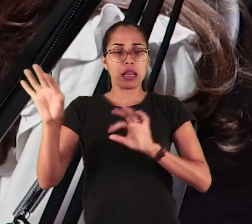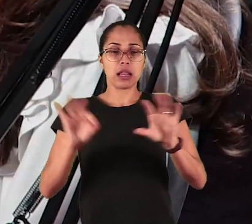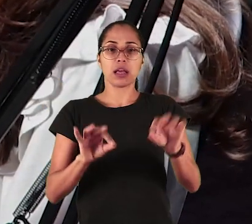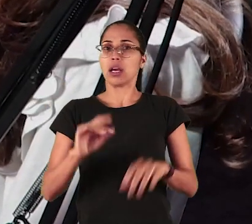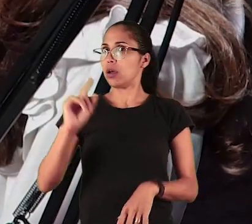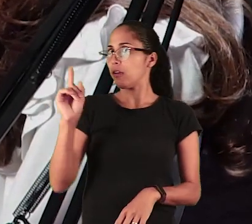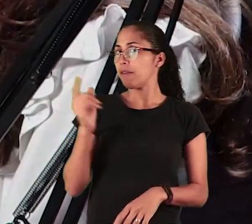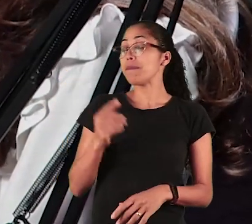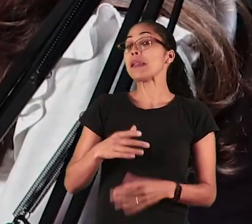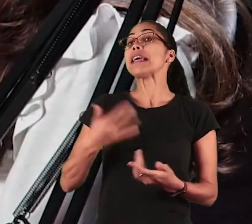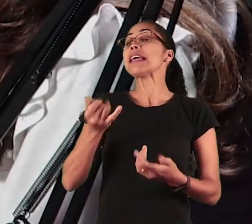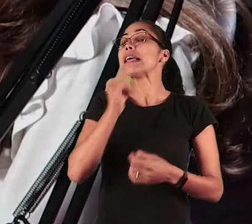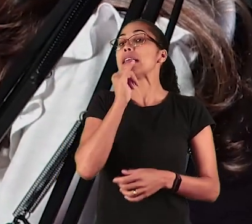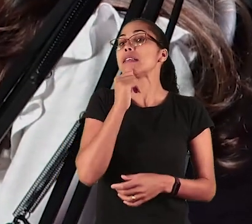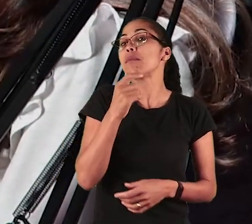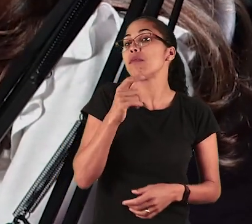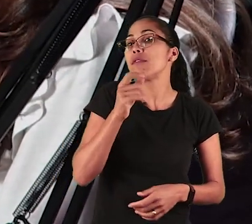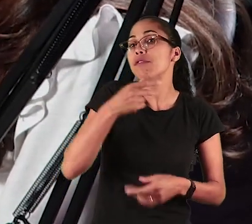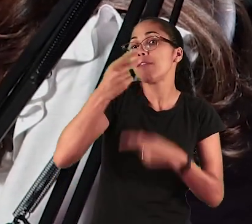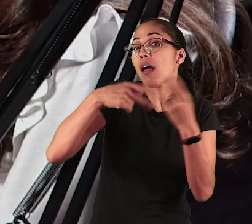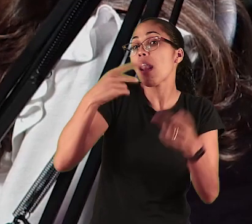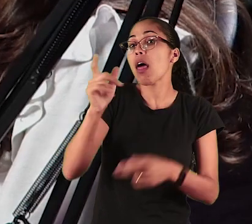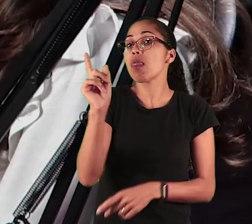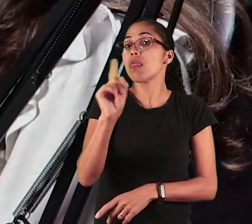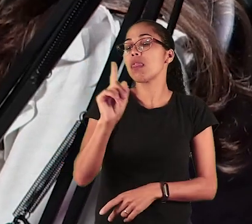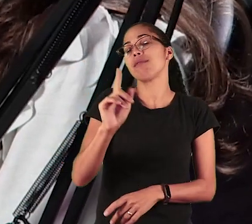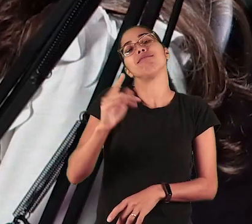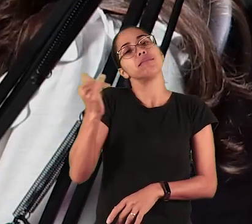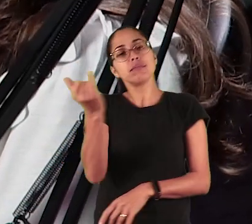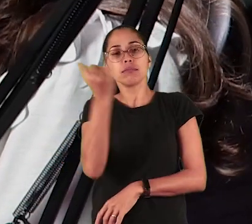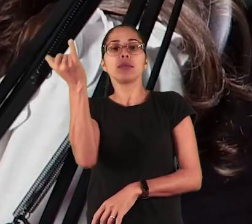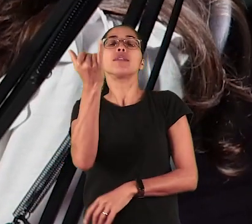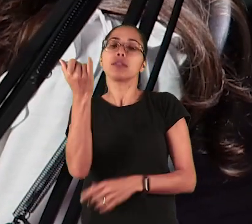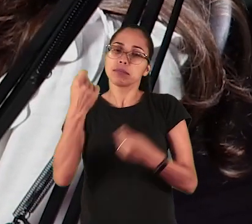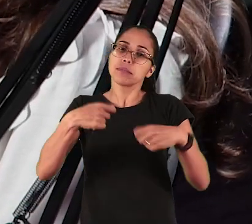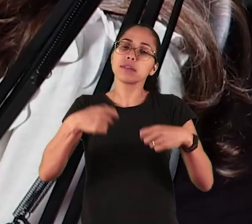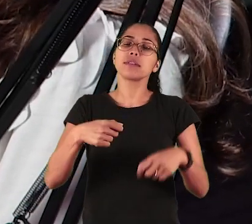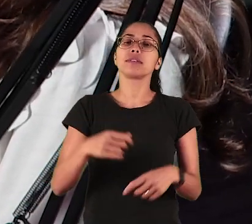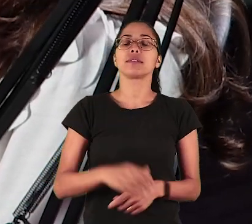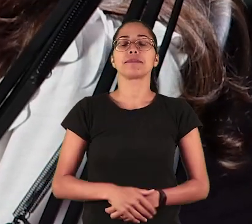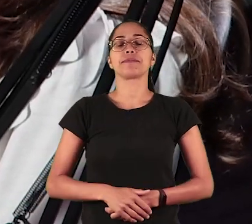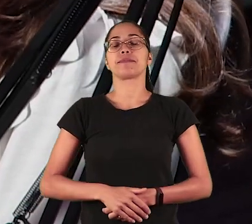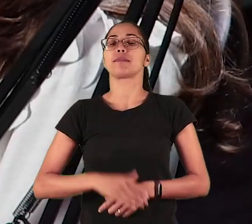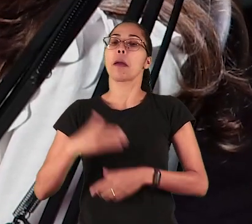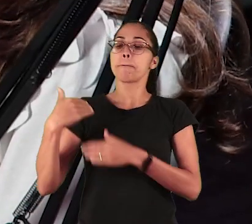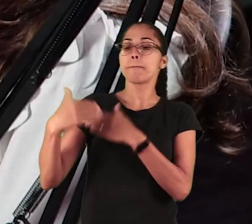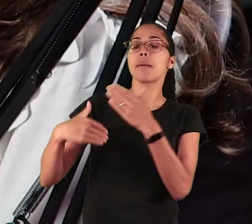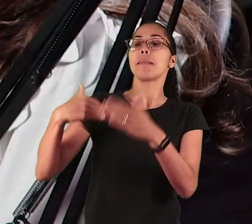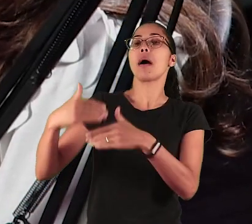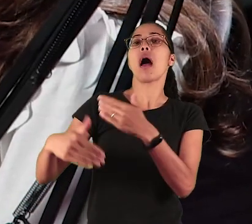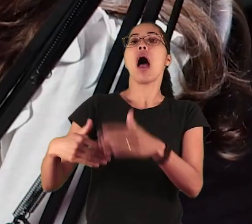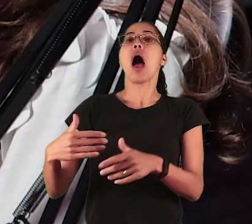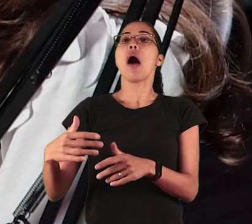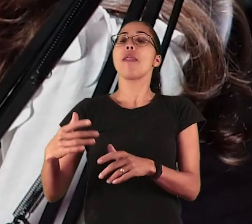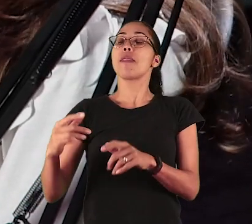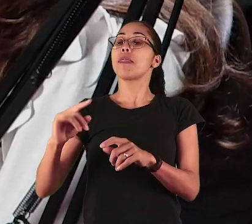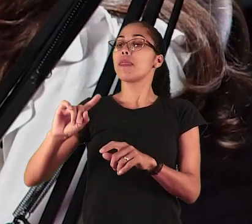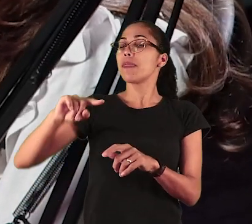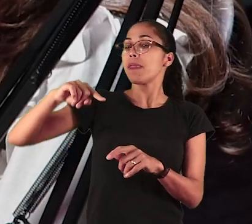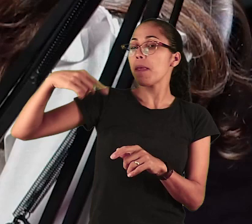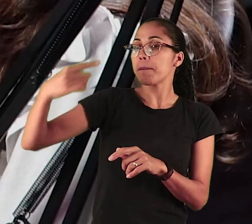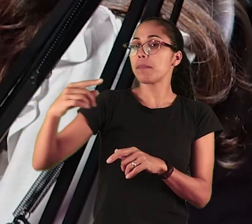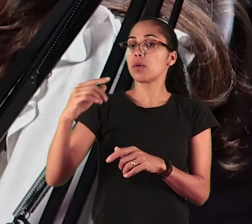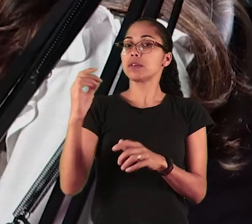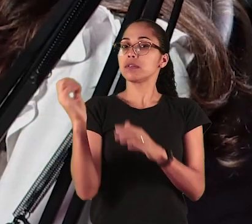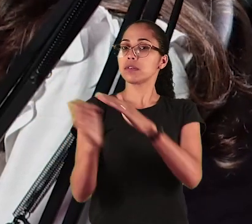do falar não é muito importante né E aí por fim desse ciclo de 11 anos eu acabei indo para um dos nossos parceiros que é a